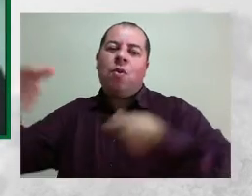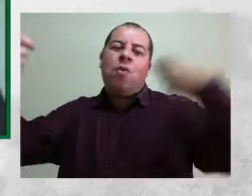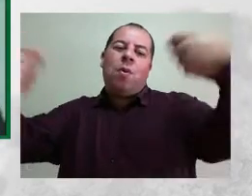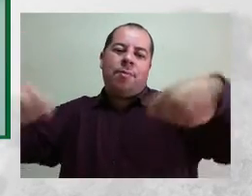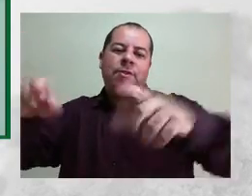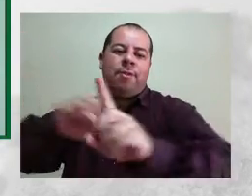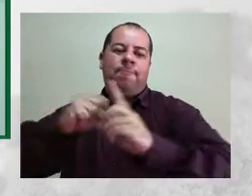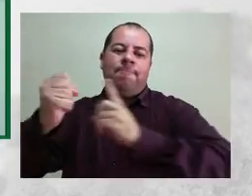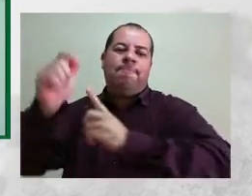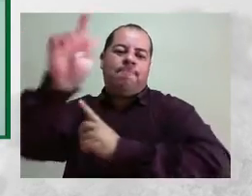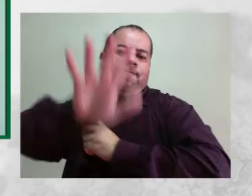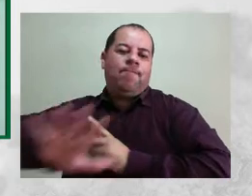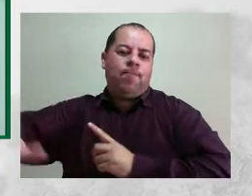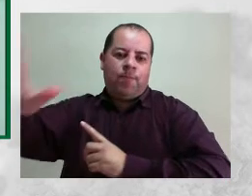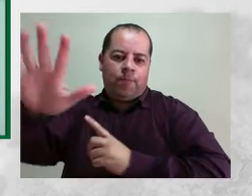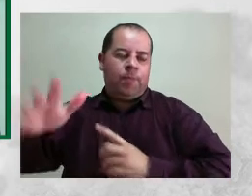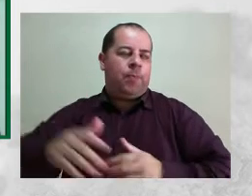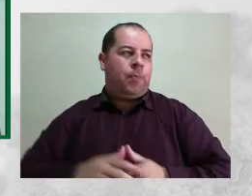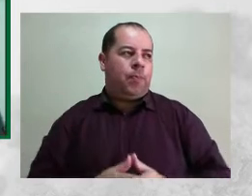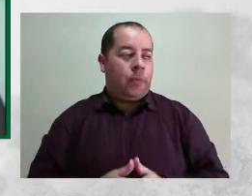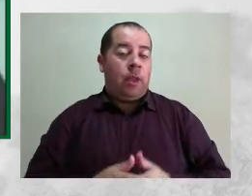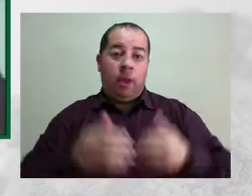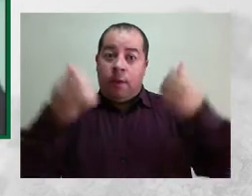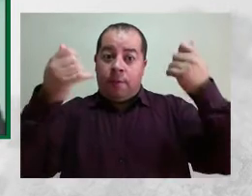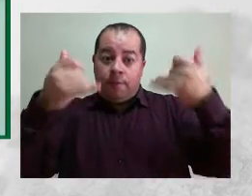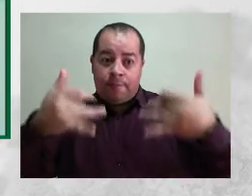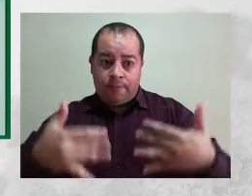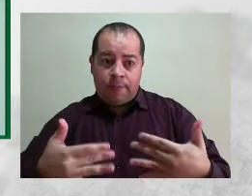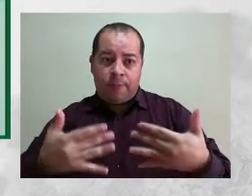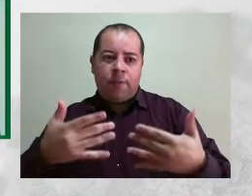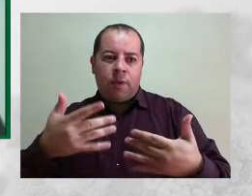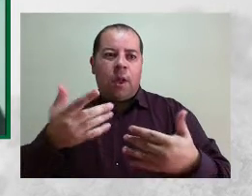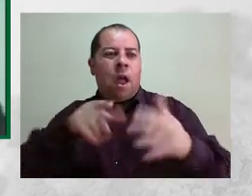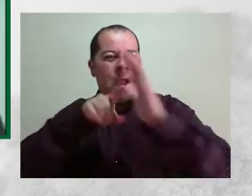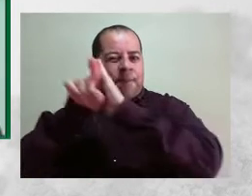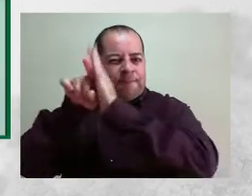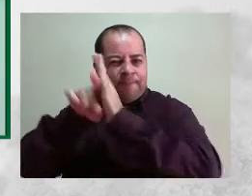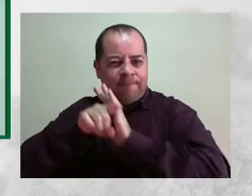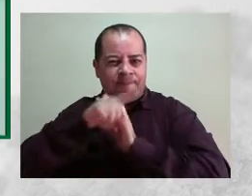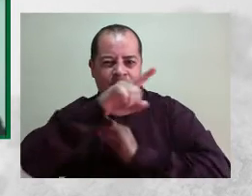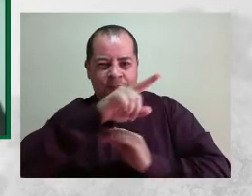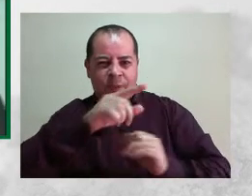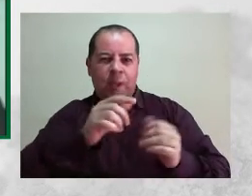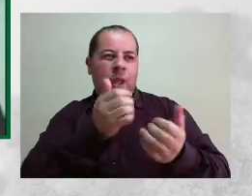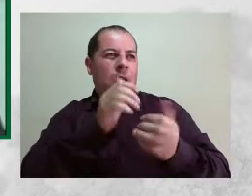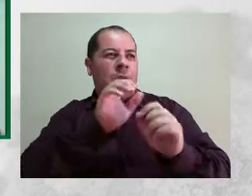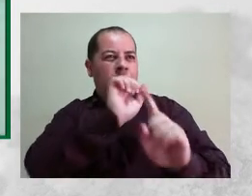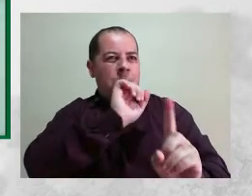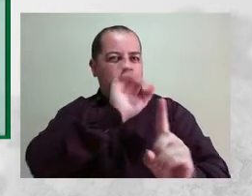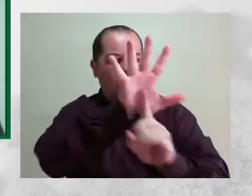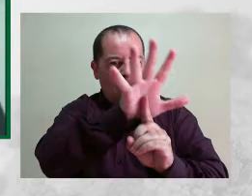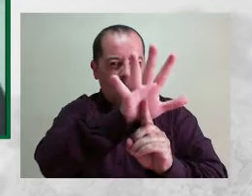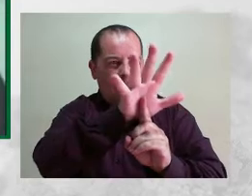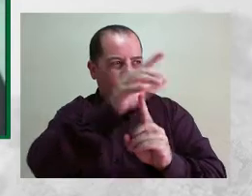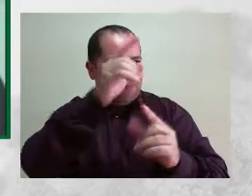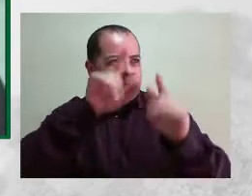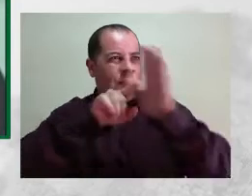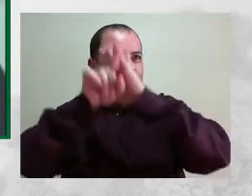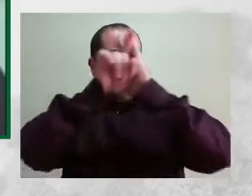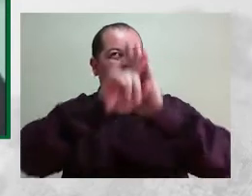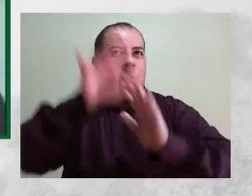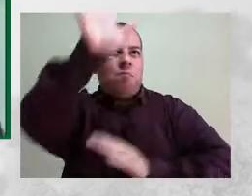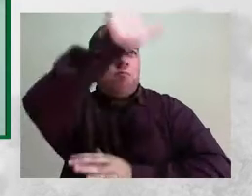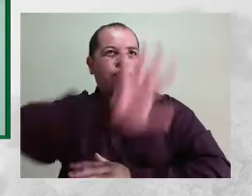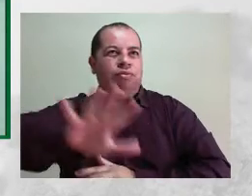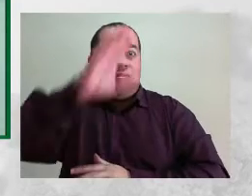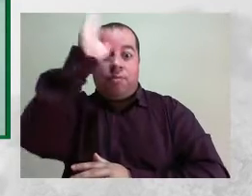com as necessidades da comunidade. Então, eu destacaria a EpiCovid, que é essa pesquisa que está sendo conduzida hoje